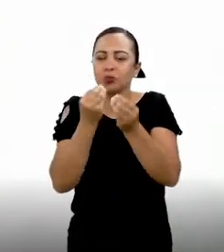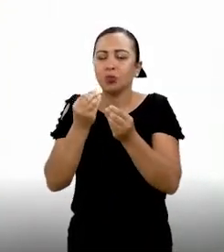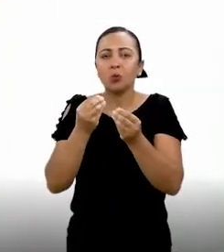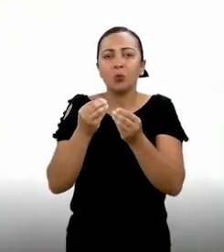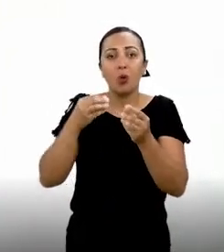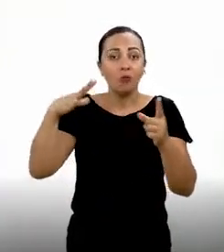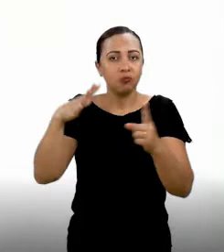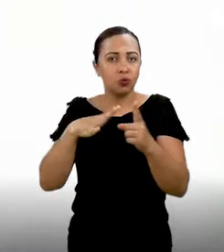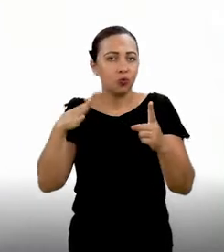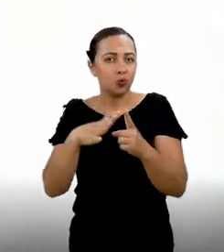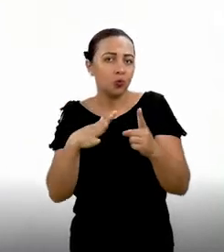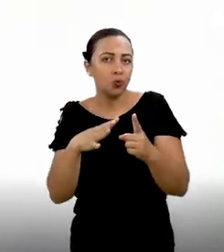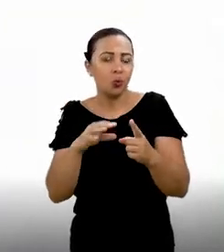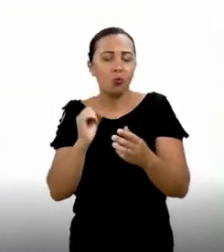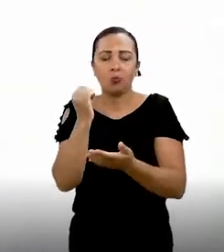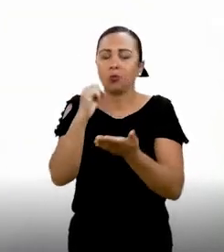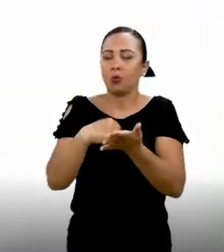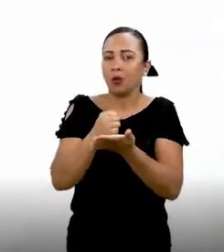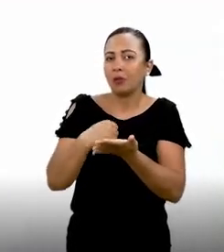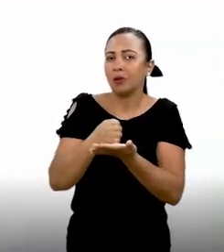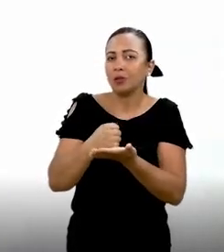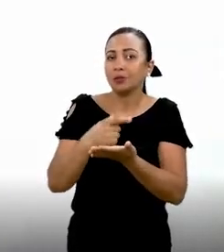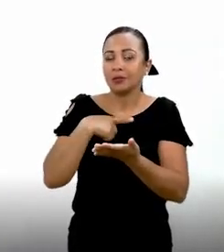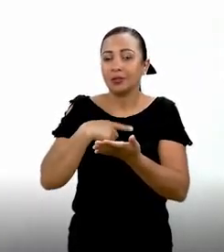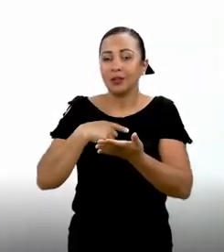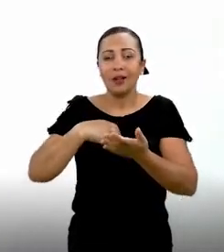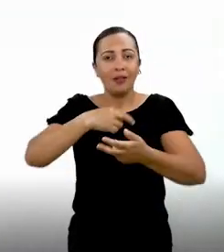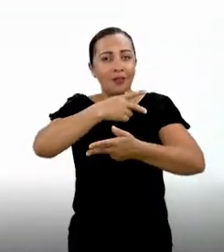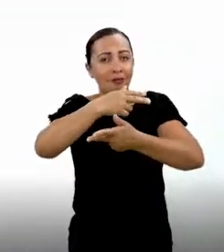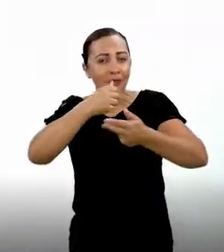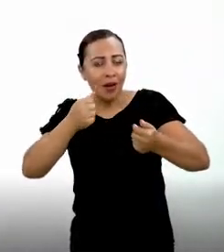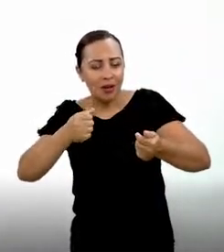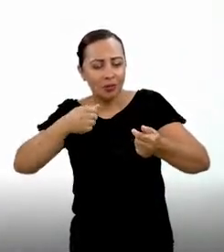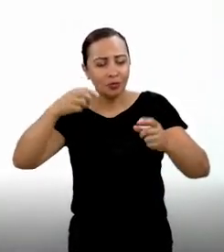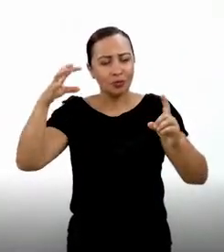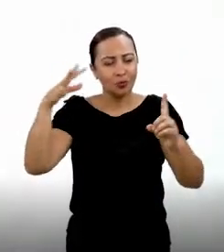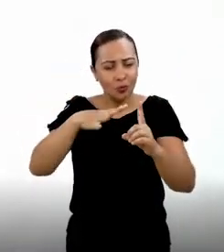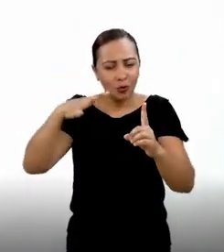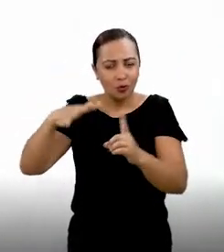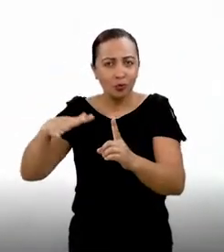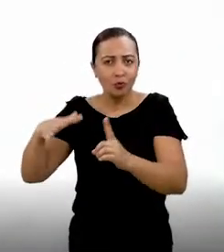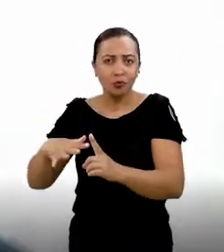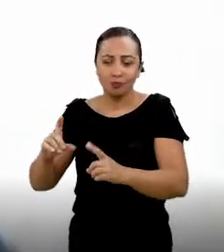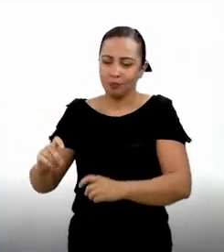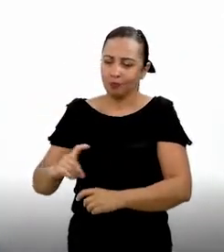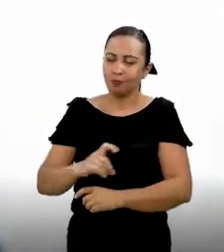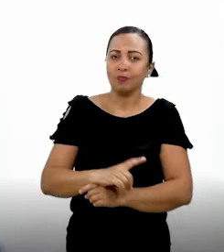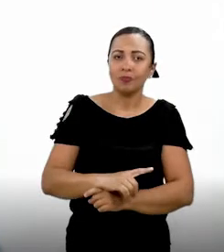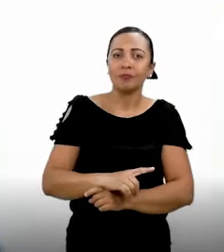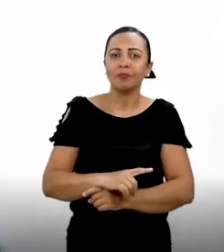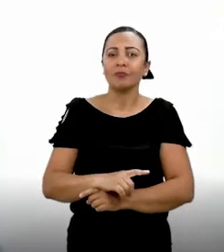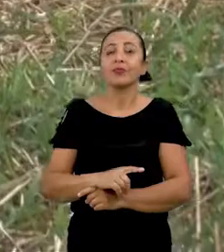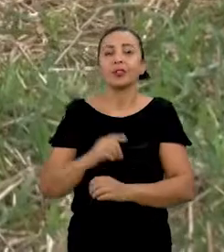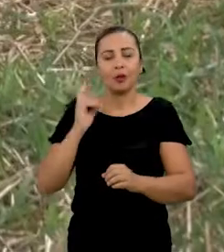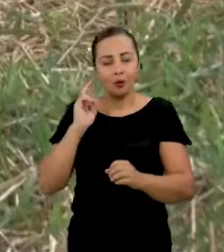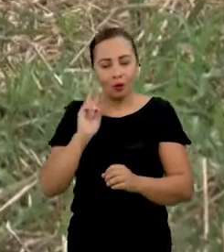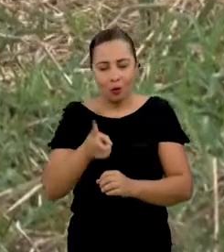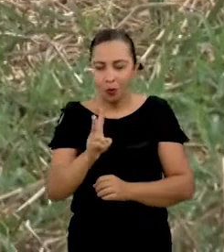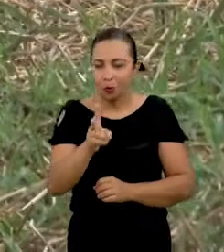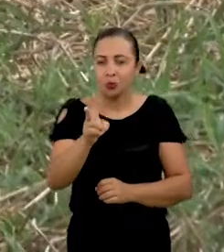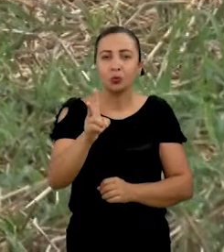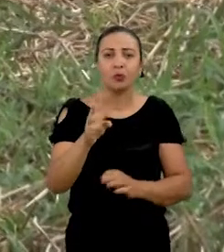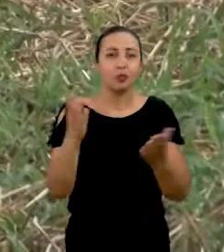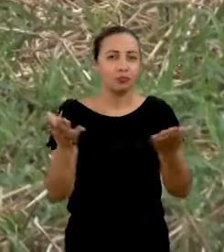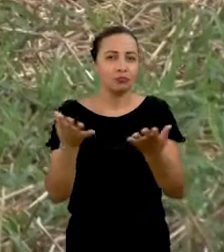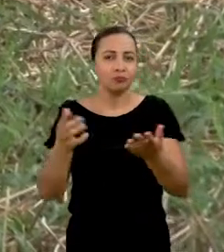vários alvos diferentes, isso eles vão dar continuidade agora no trabalho.